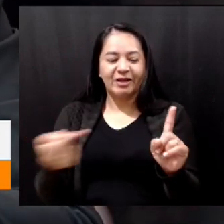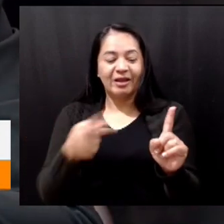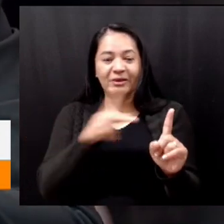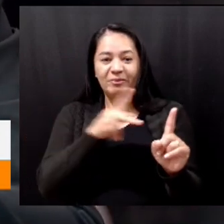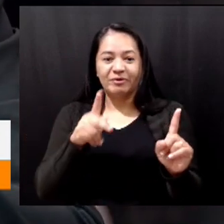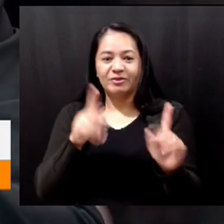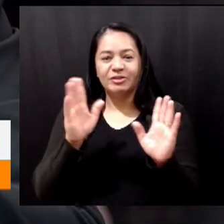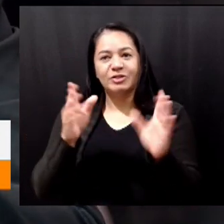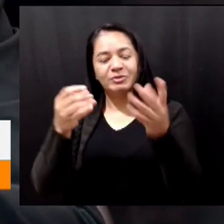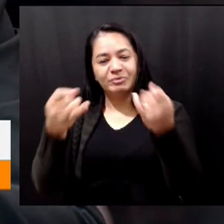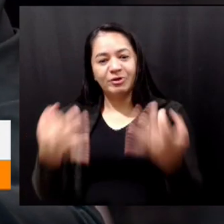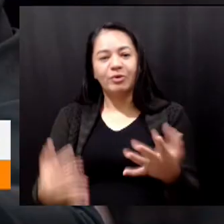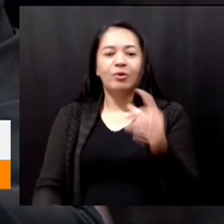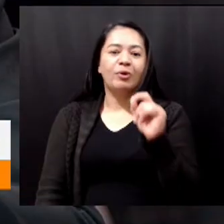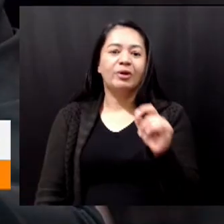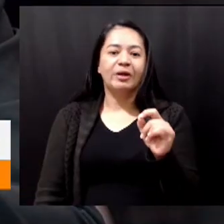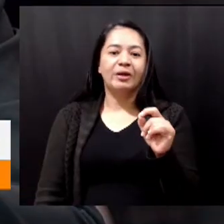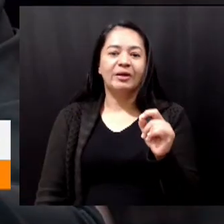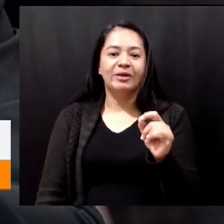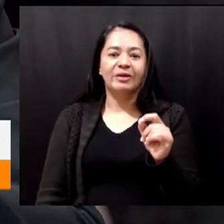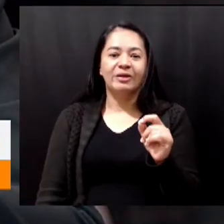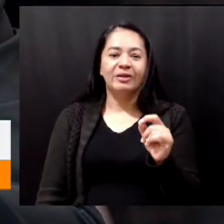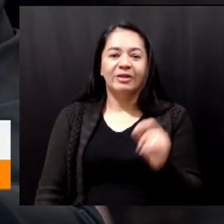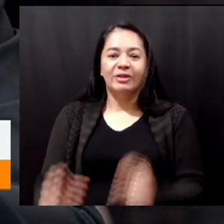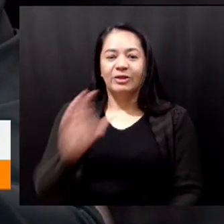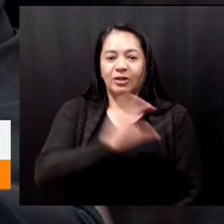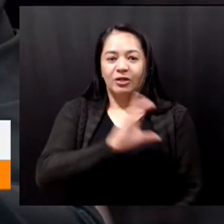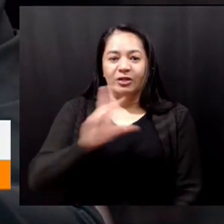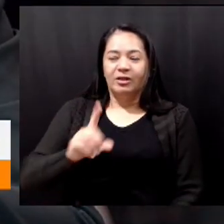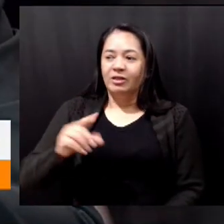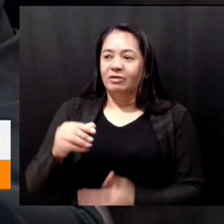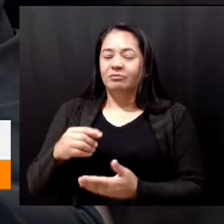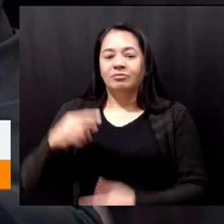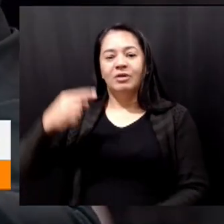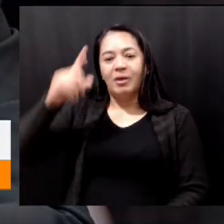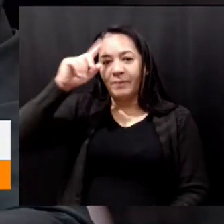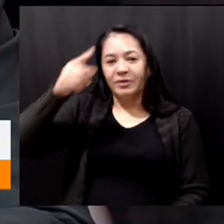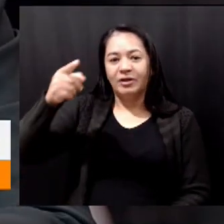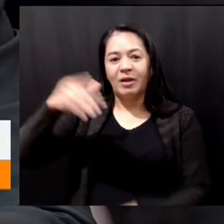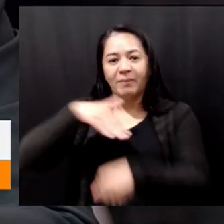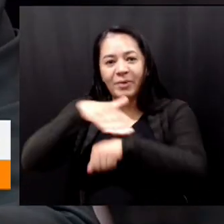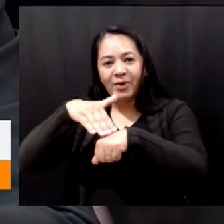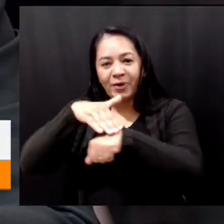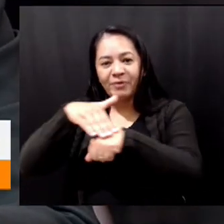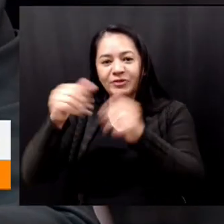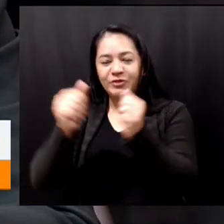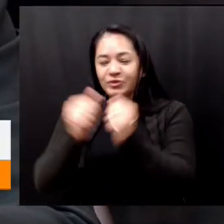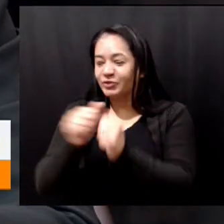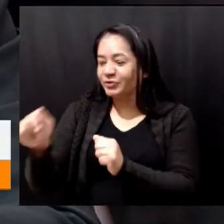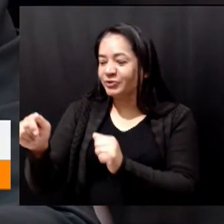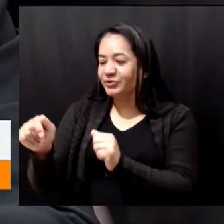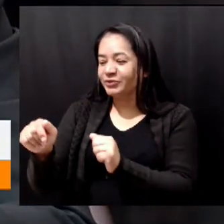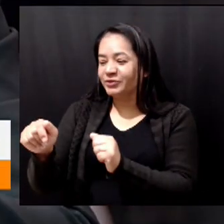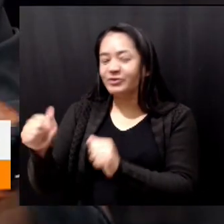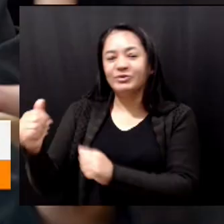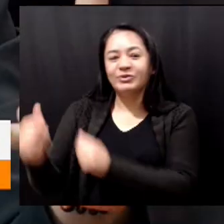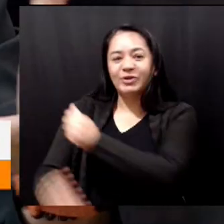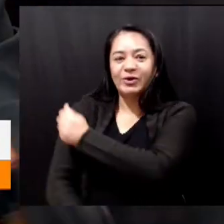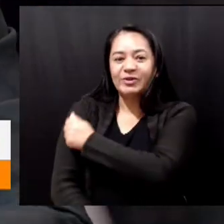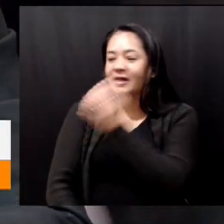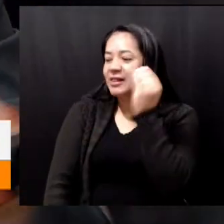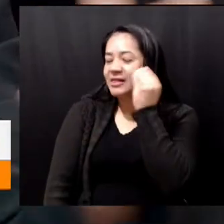o coordenador deles lá, o Vital, para conversar com os meninos e tentar convencer eles